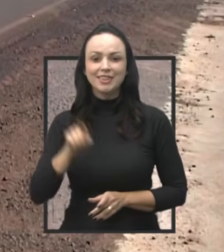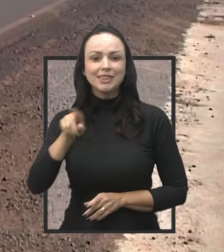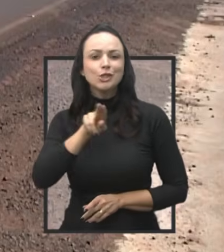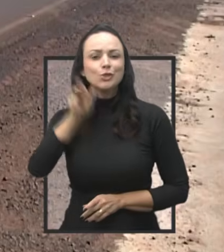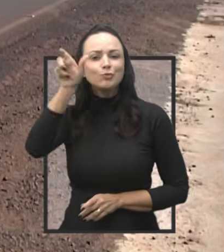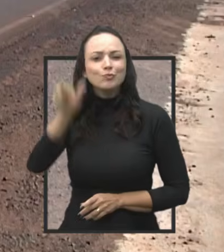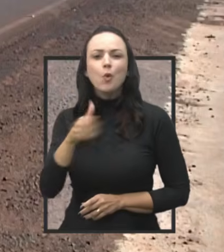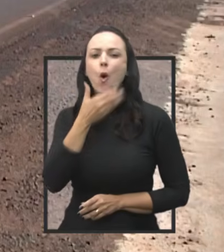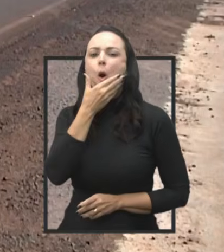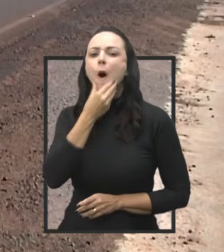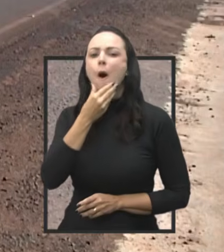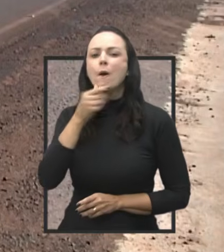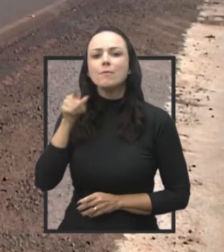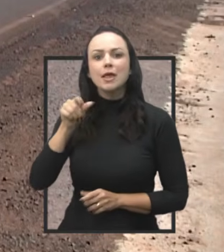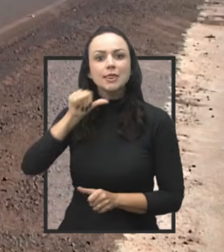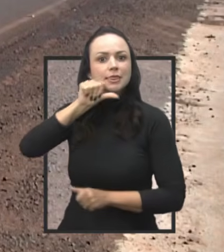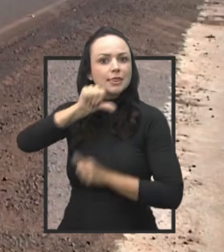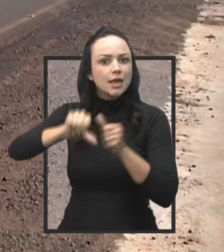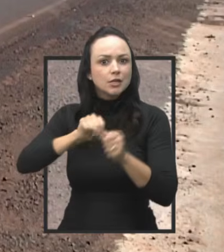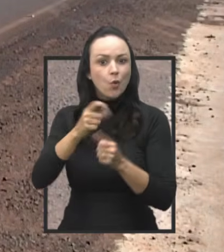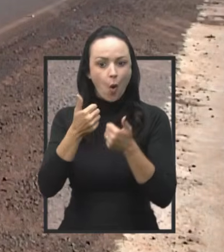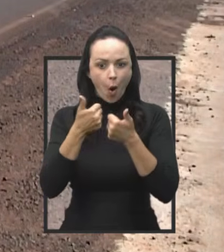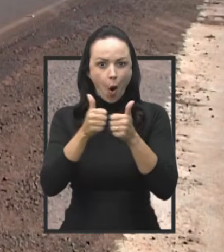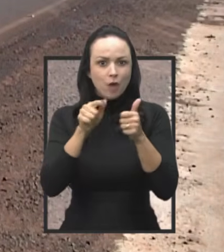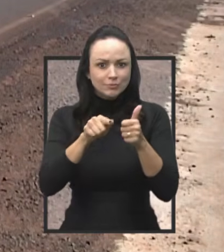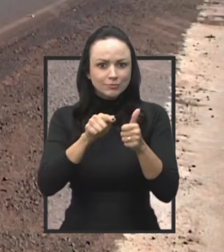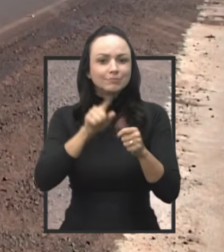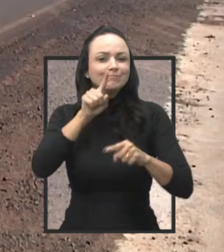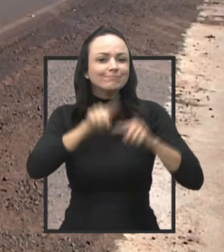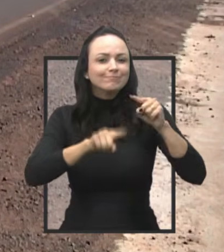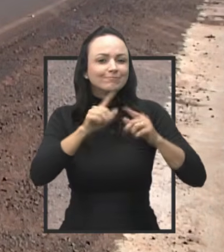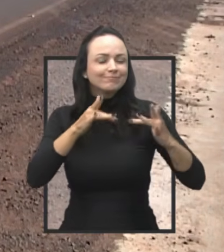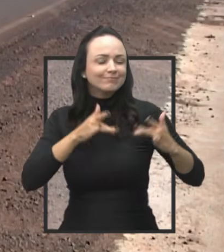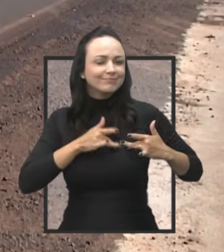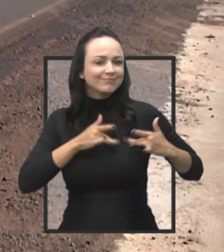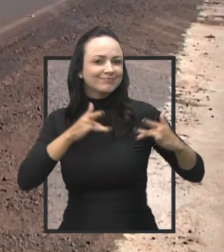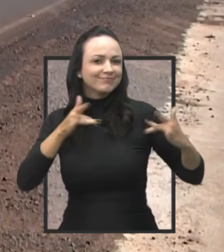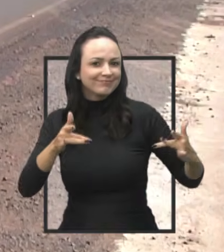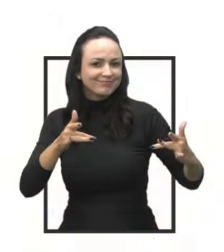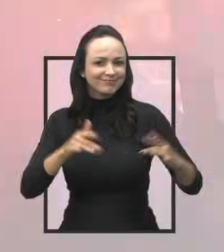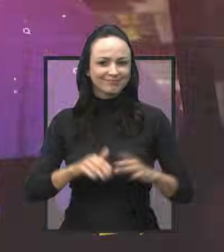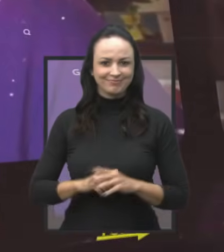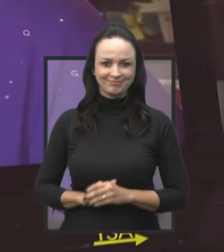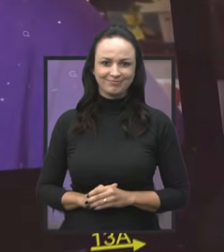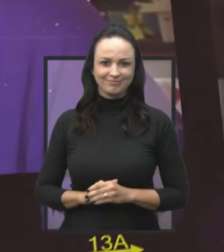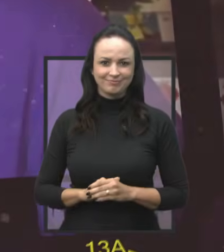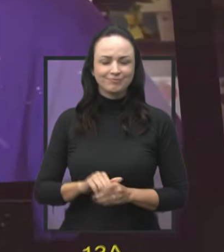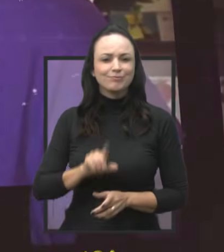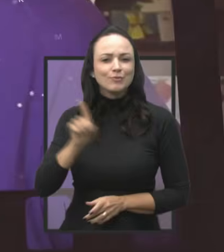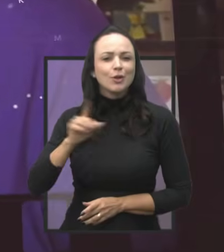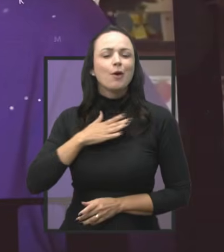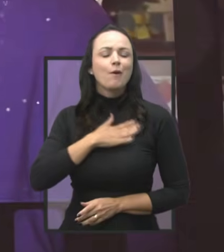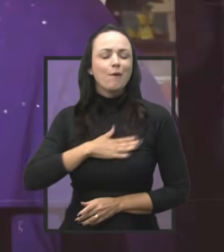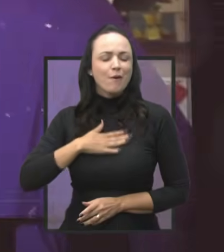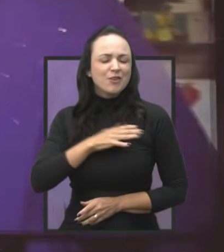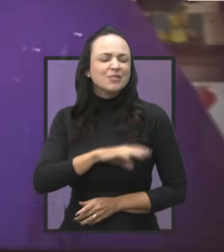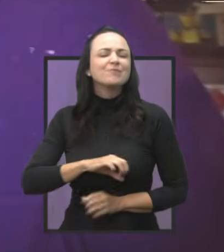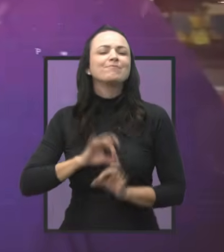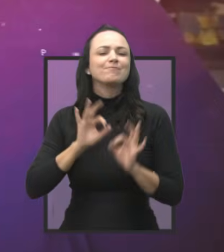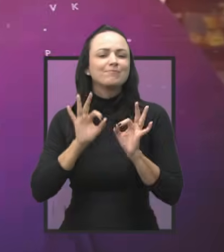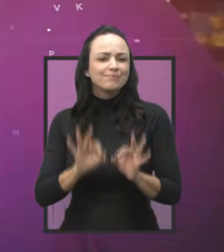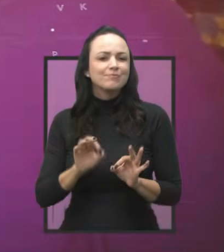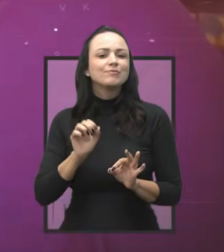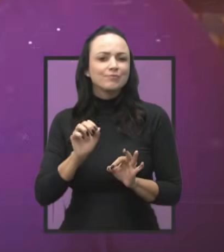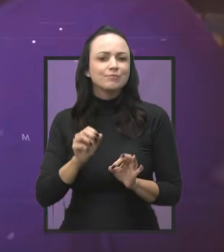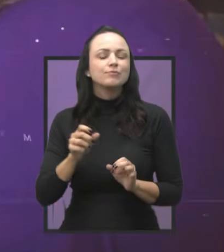o nome de um homem que transformou um ônibus em instrumento de solidariedade. O que ele gostava mesmo era